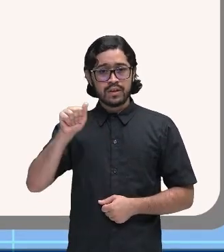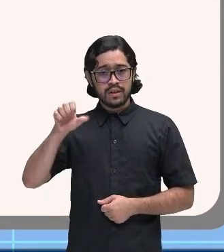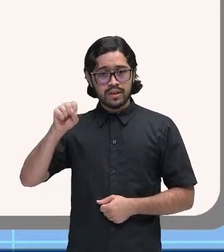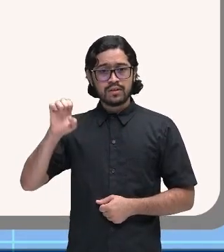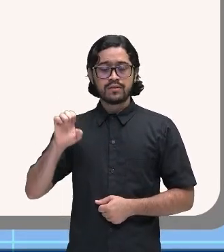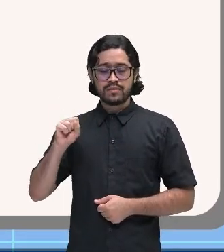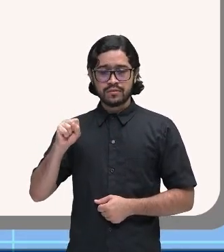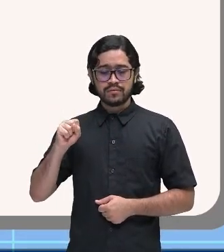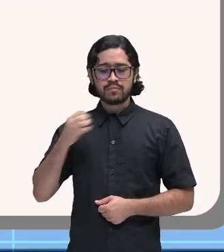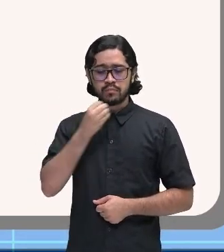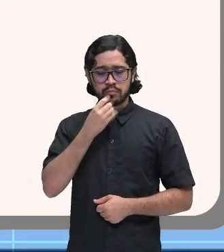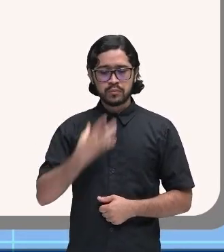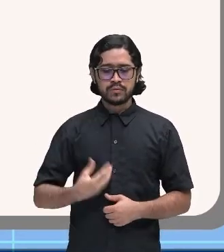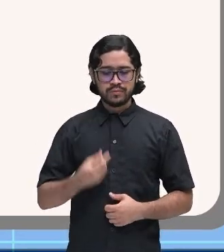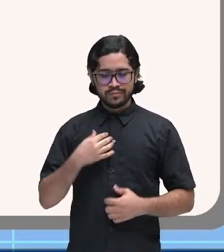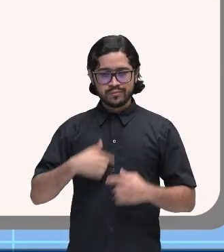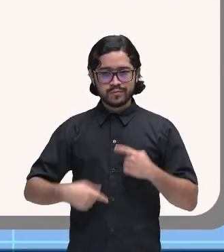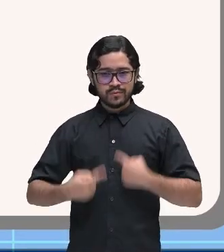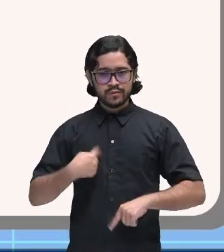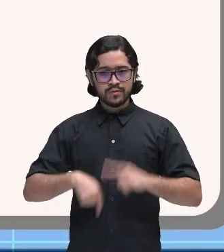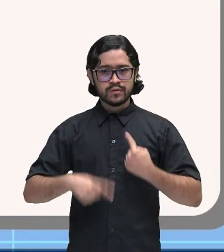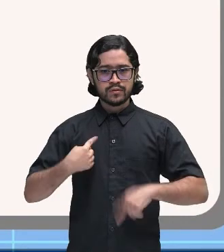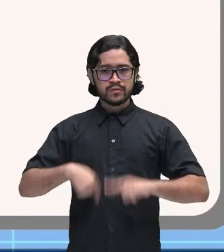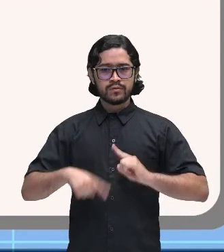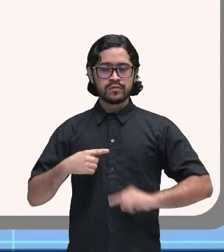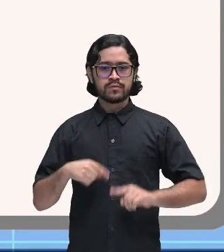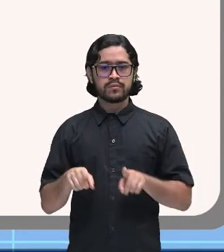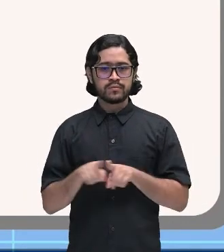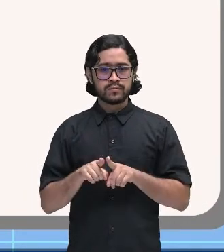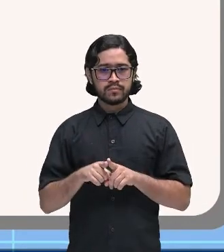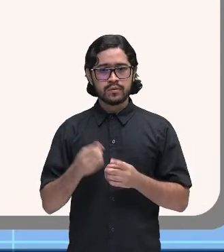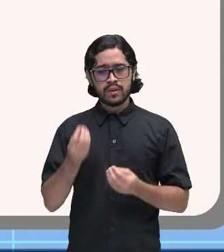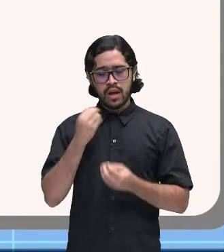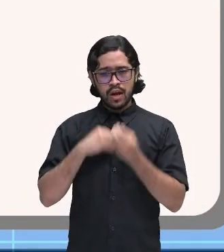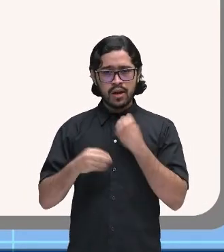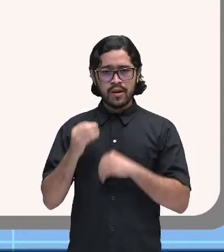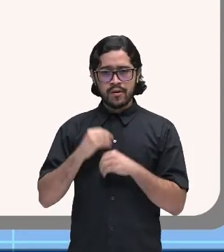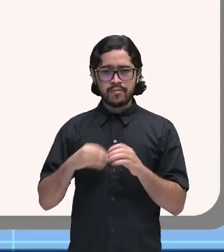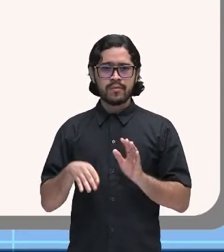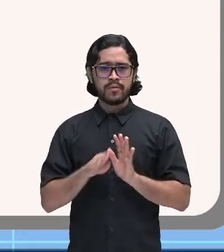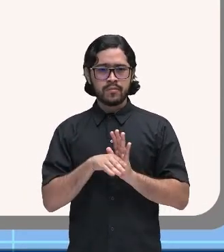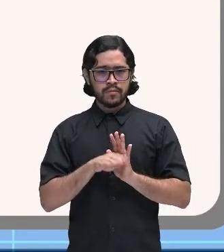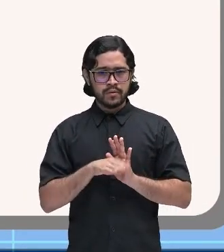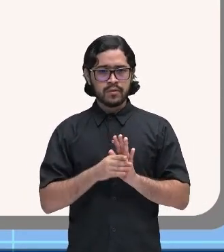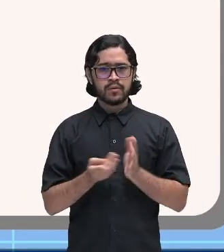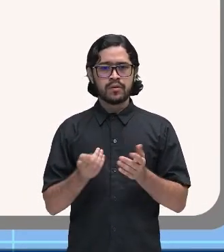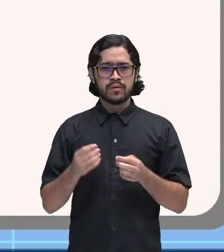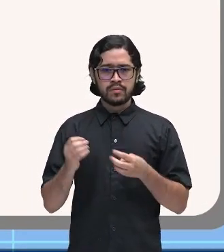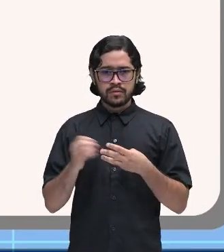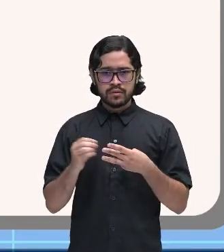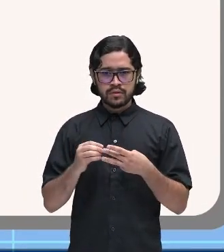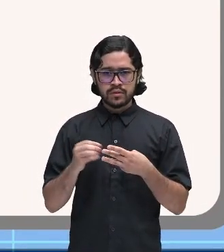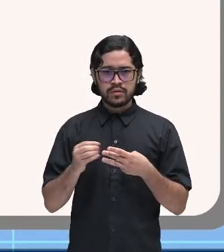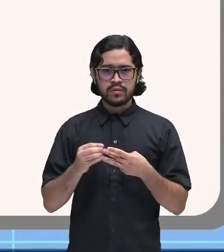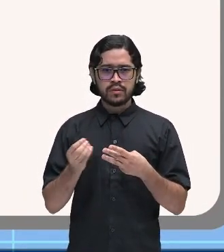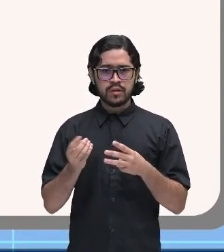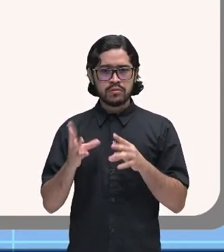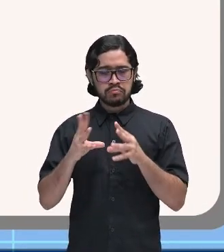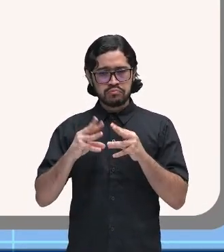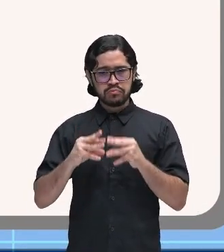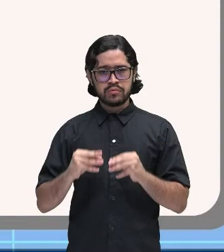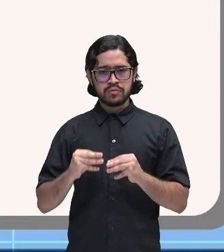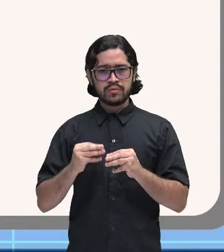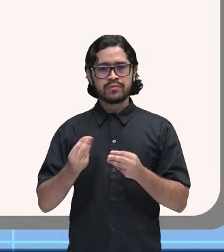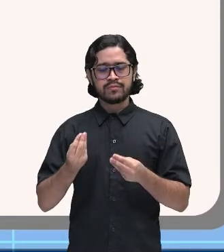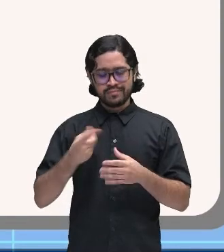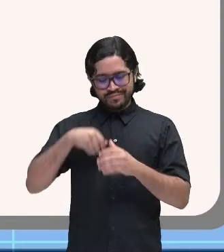faz parte da digestão. E os restos dos alimentos, por fim, juntamente com as bactérias, muco e células mortas da parede intestinal, formam as fezes que